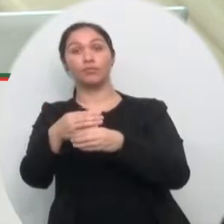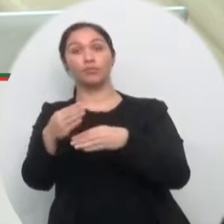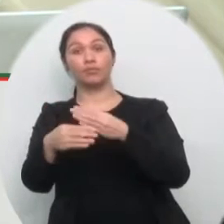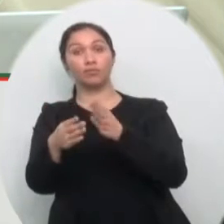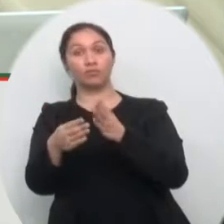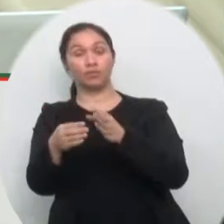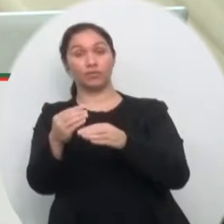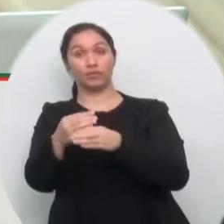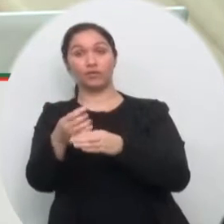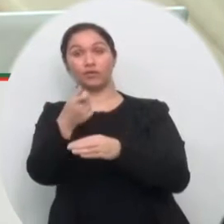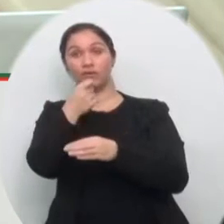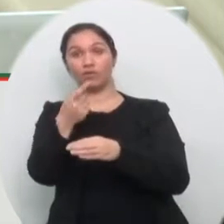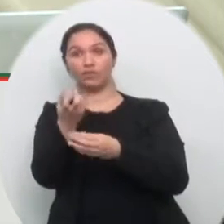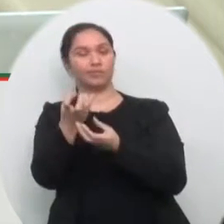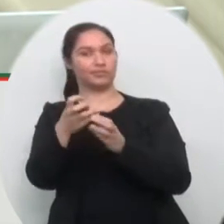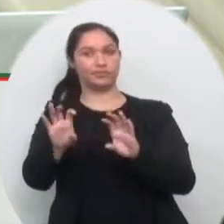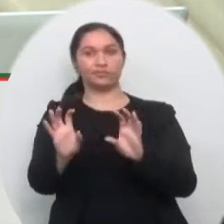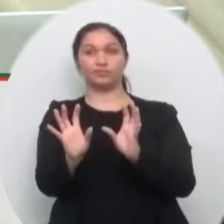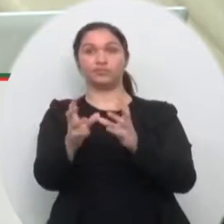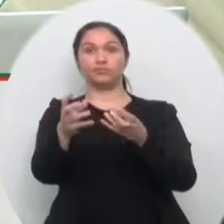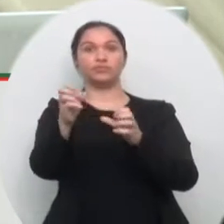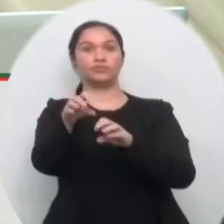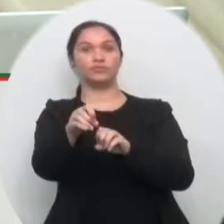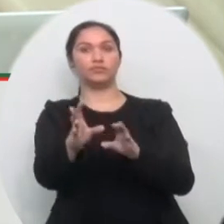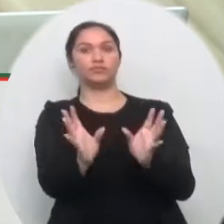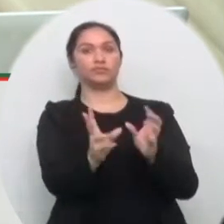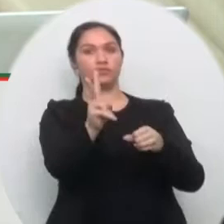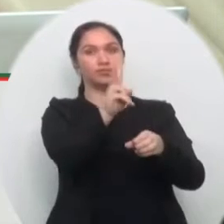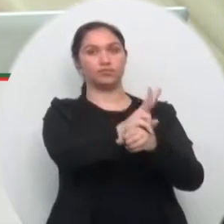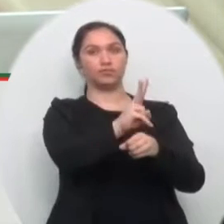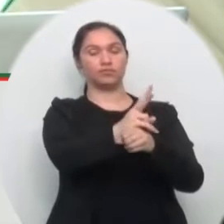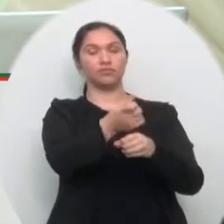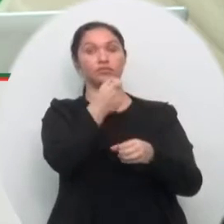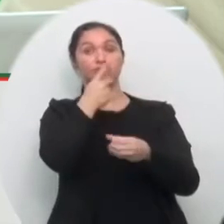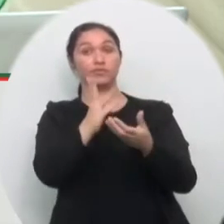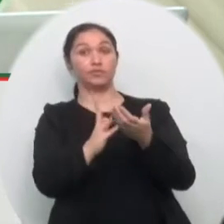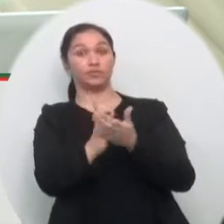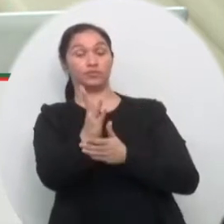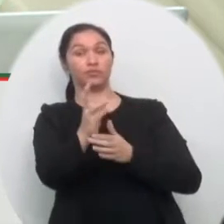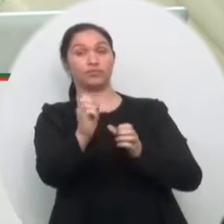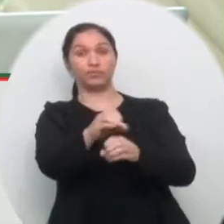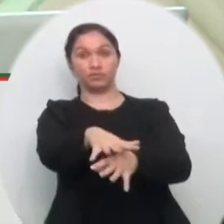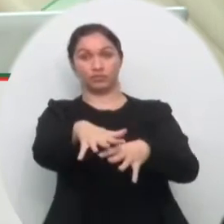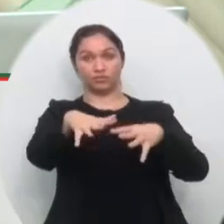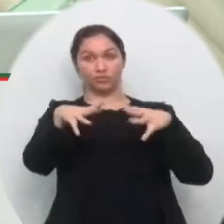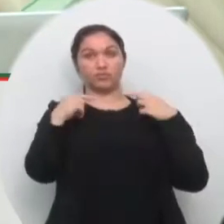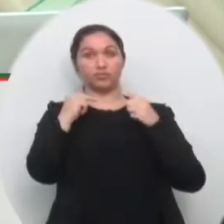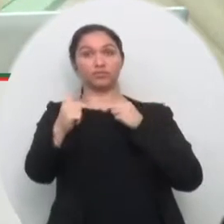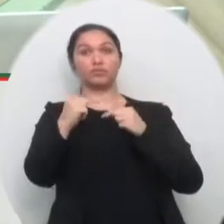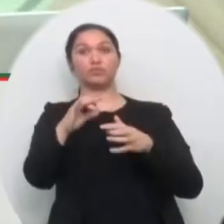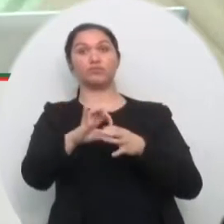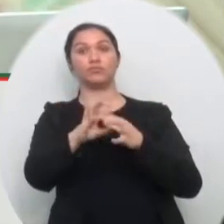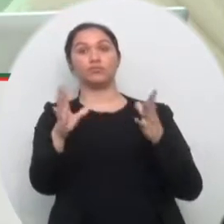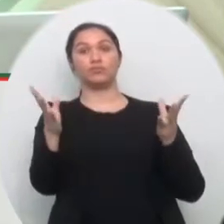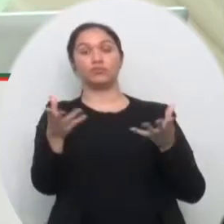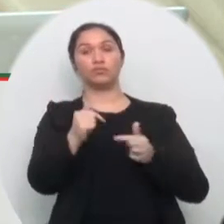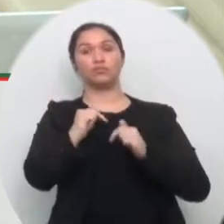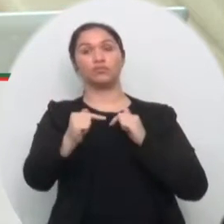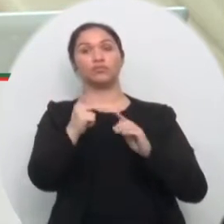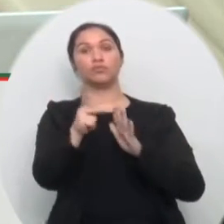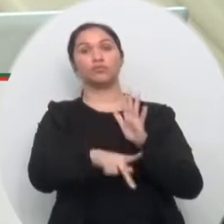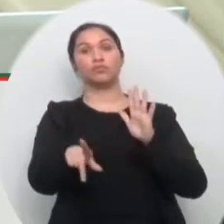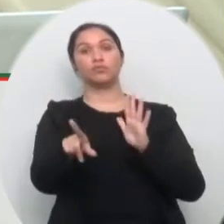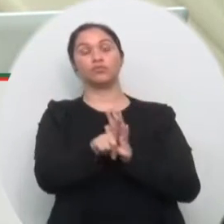e as Comissões de Educação e de Fiscalização opinaram pela aprovação, encaminhando-se à deliberação do plenário. Está em discussão